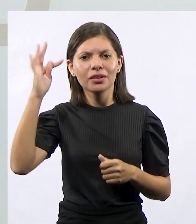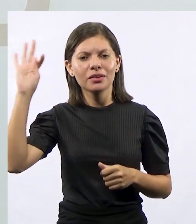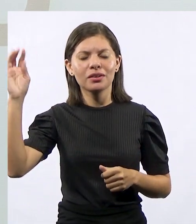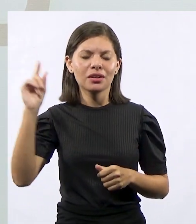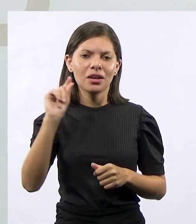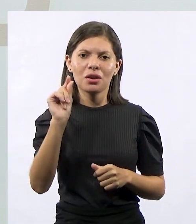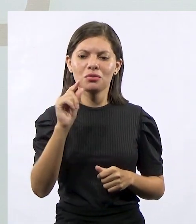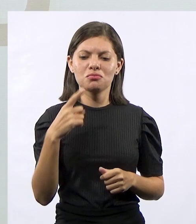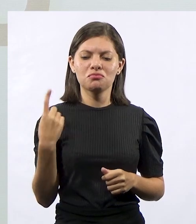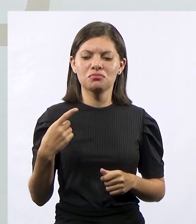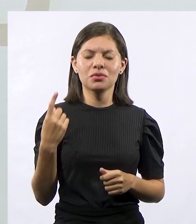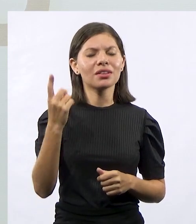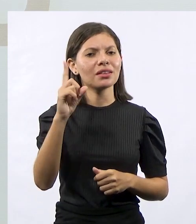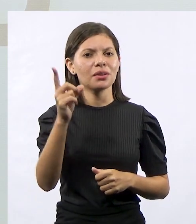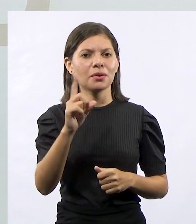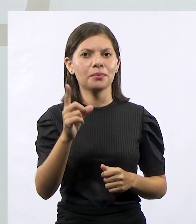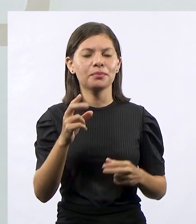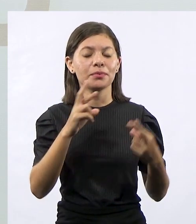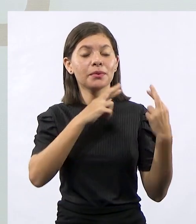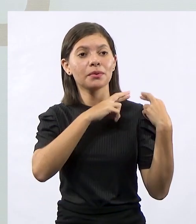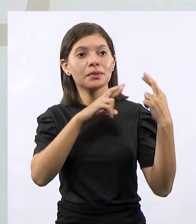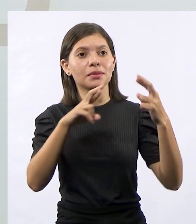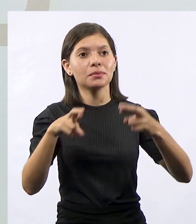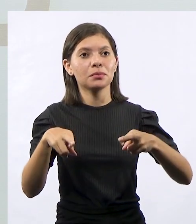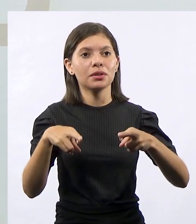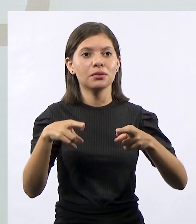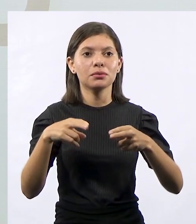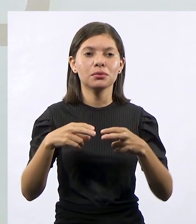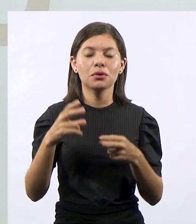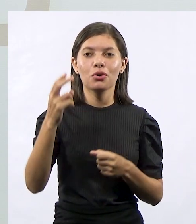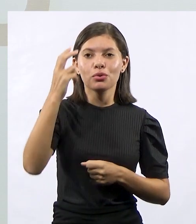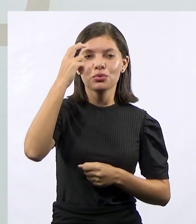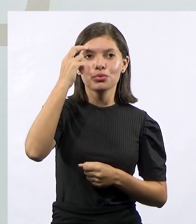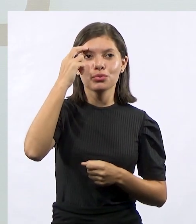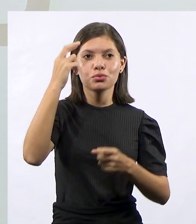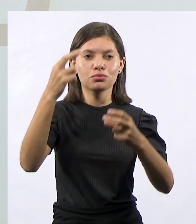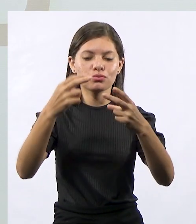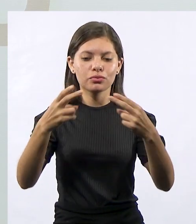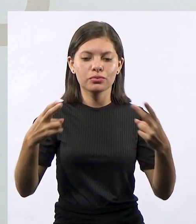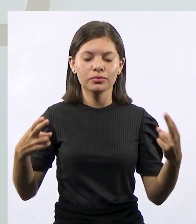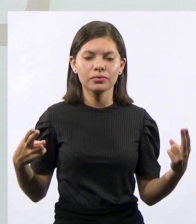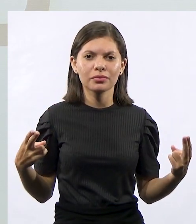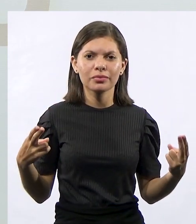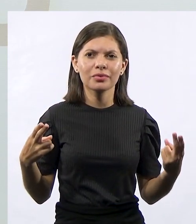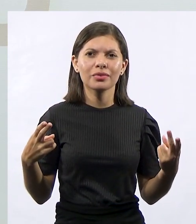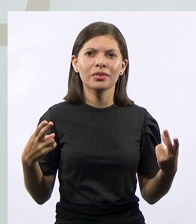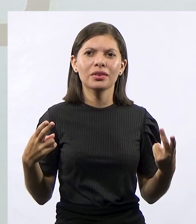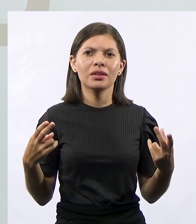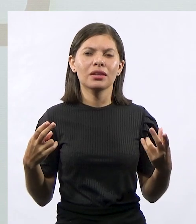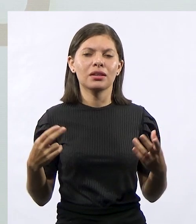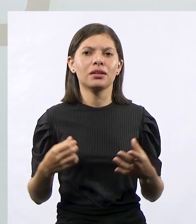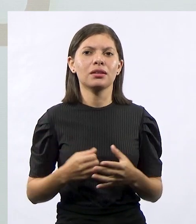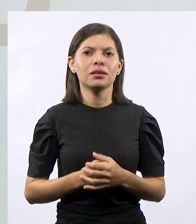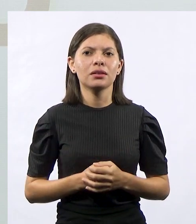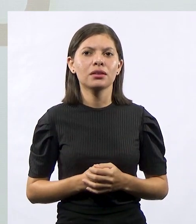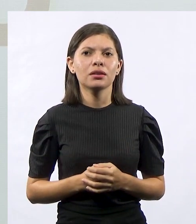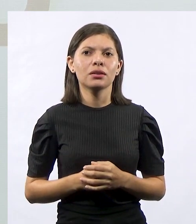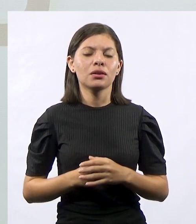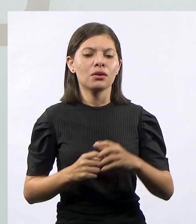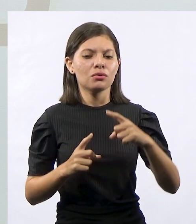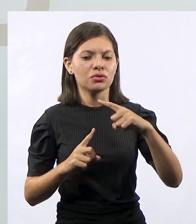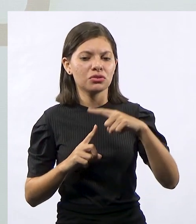teoria, certo? E o respeito é que o respeito a todas as formas de cultura, respeito a todos os tipos